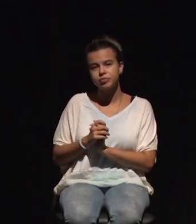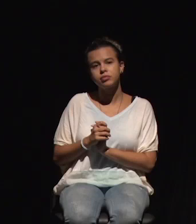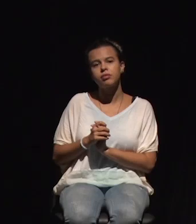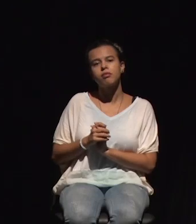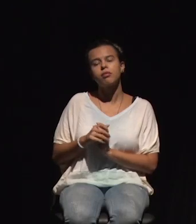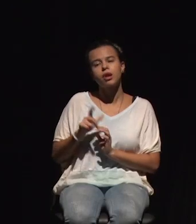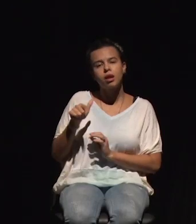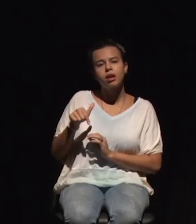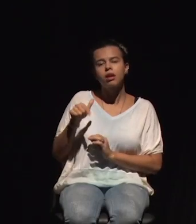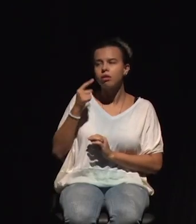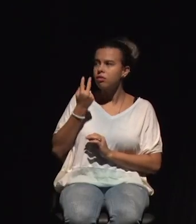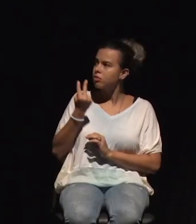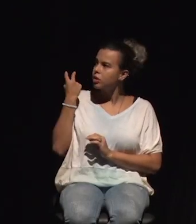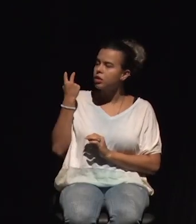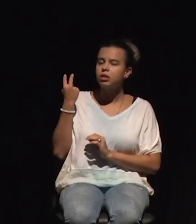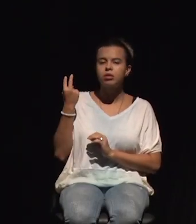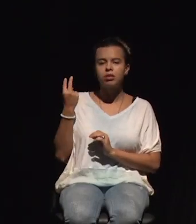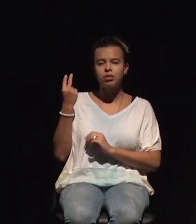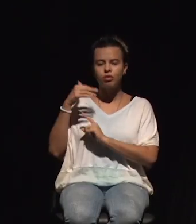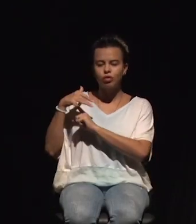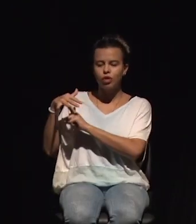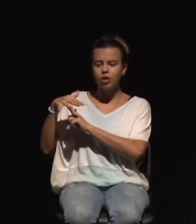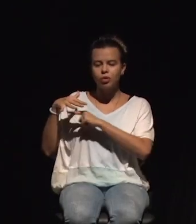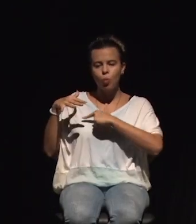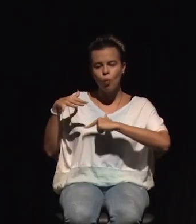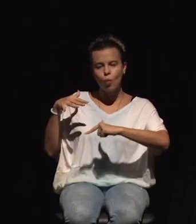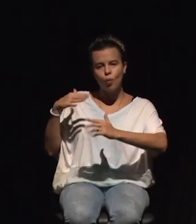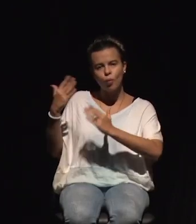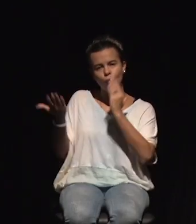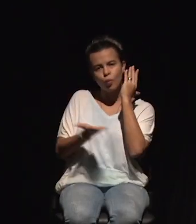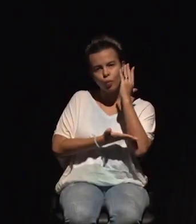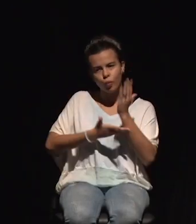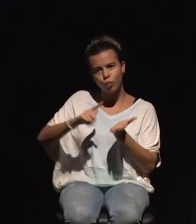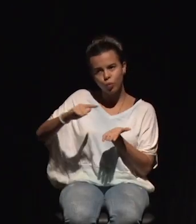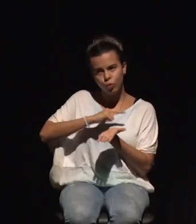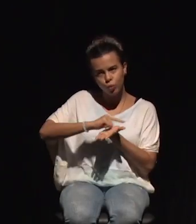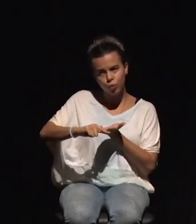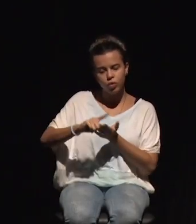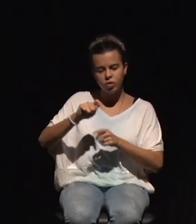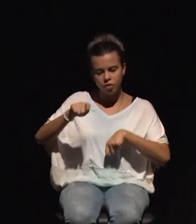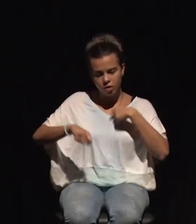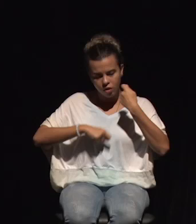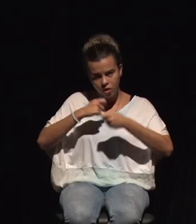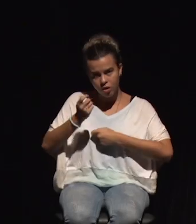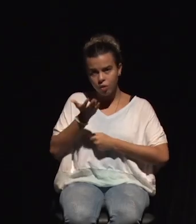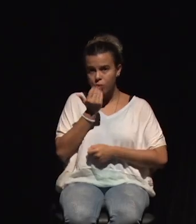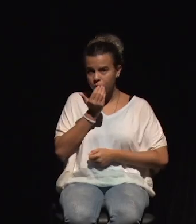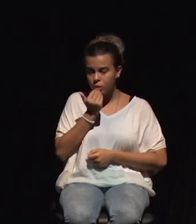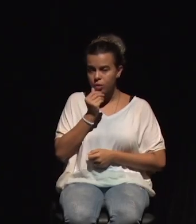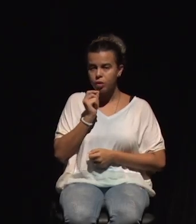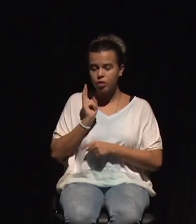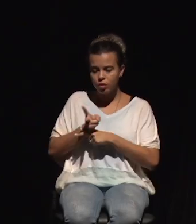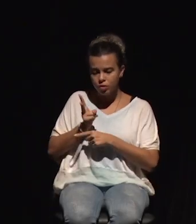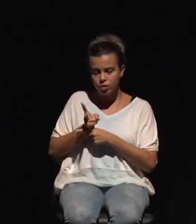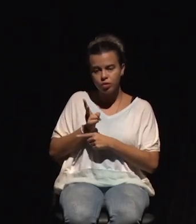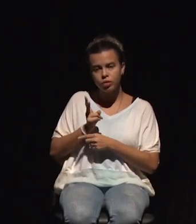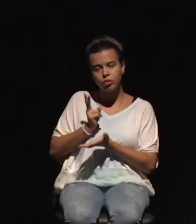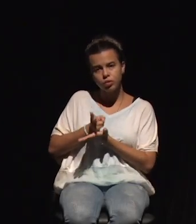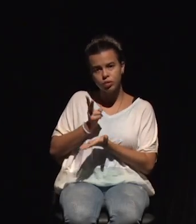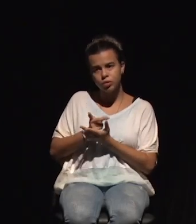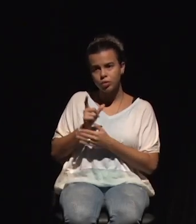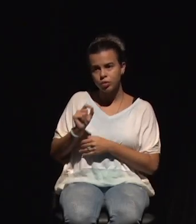aquela imagem que a gente viu né de que a cultivar hábitos alimentares e alimentos que produzem